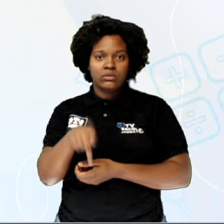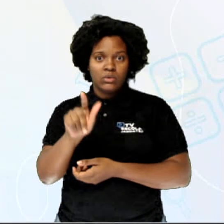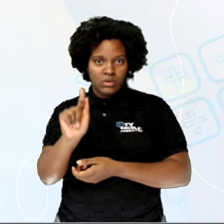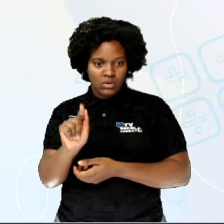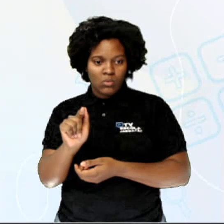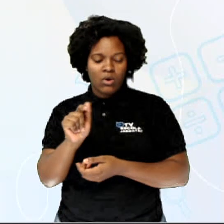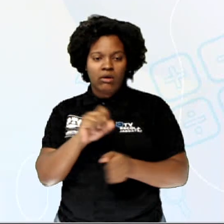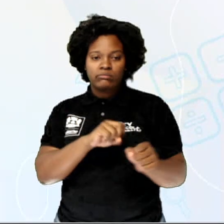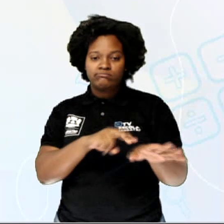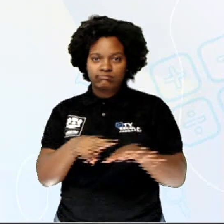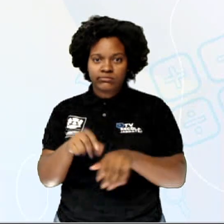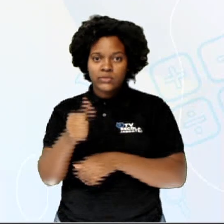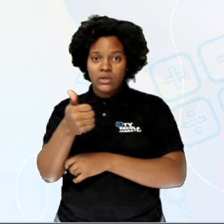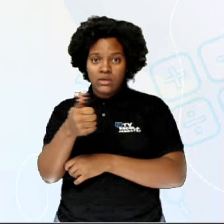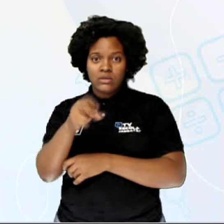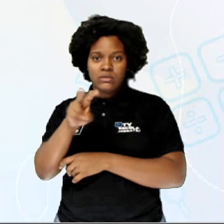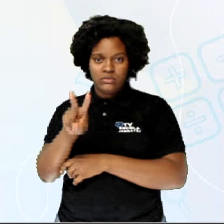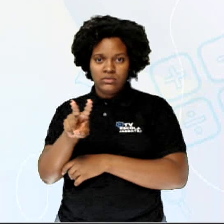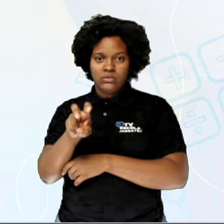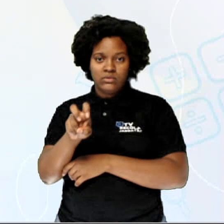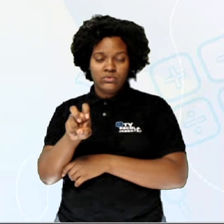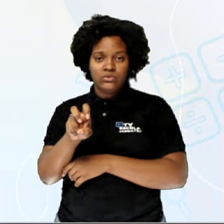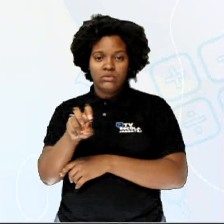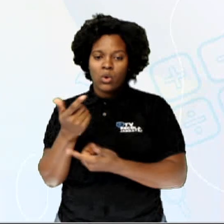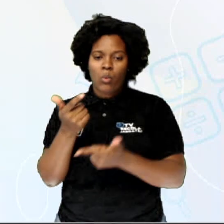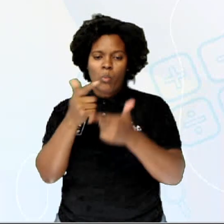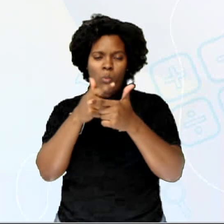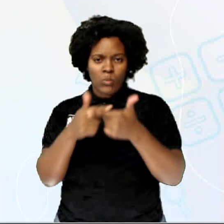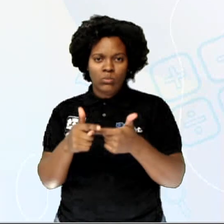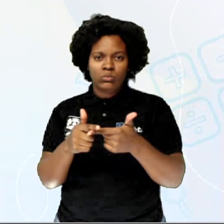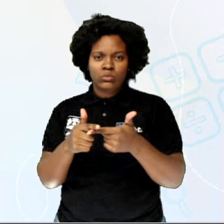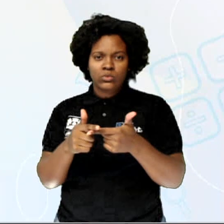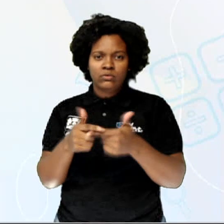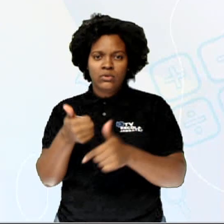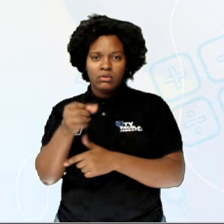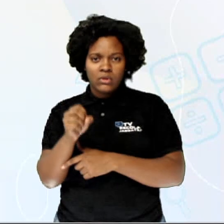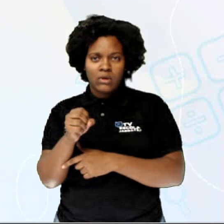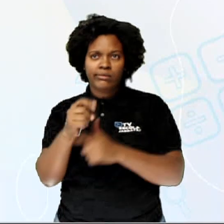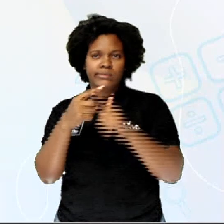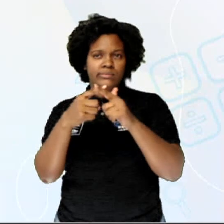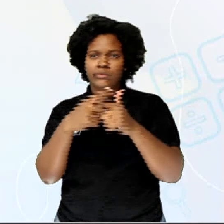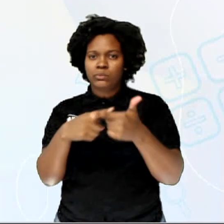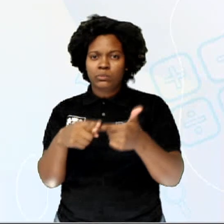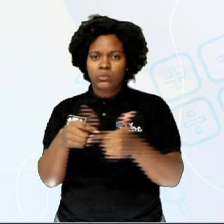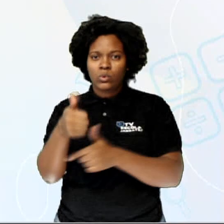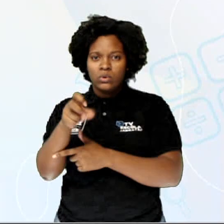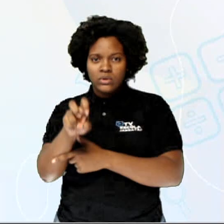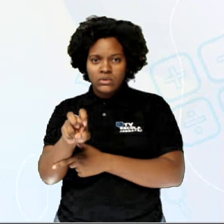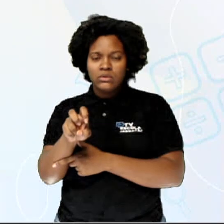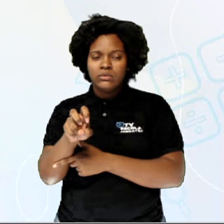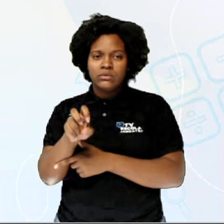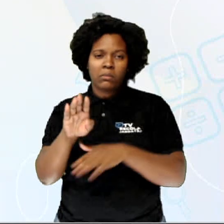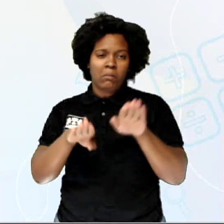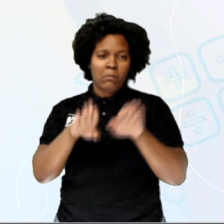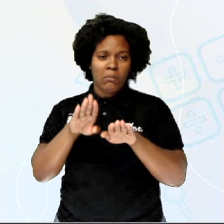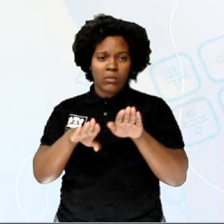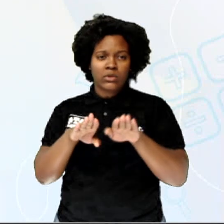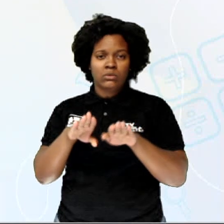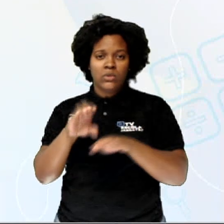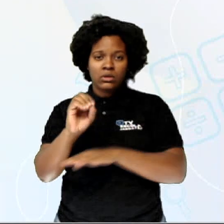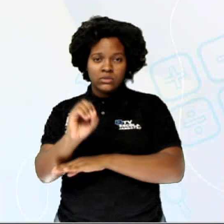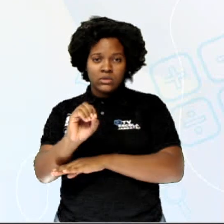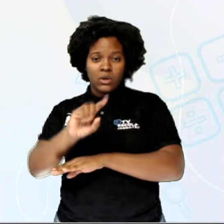Para alimentar o seu cão, uma pessoa gasta 10 quilos de ração a cada 15 dias. Qual é aproximadamente? Então